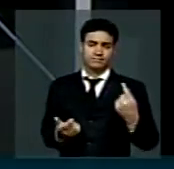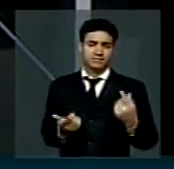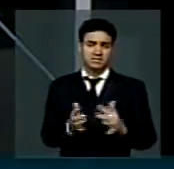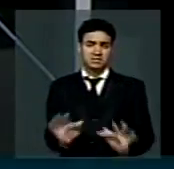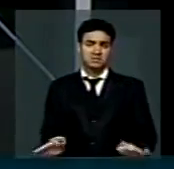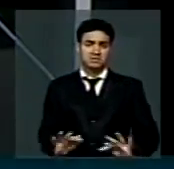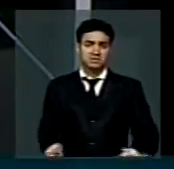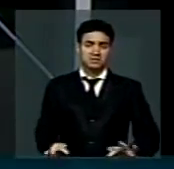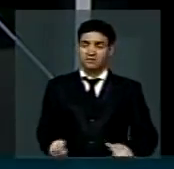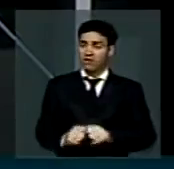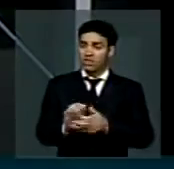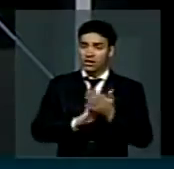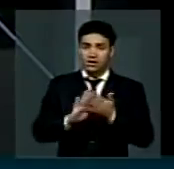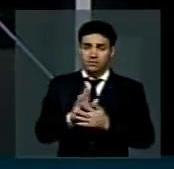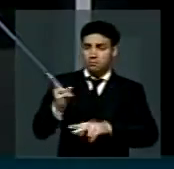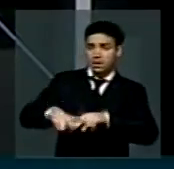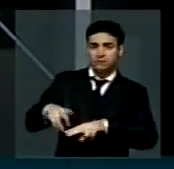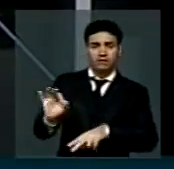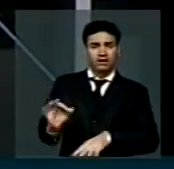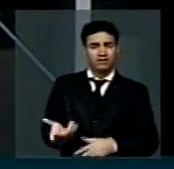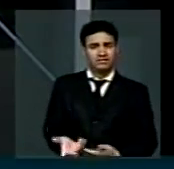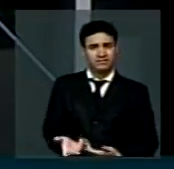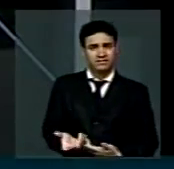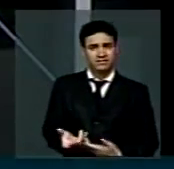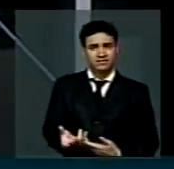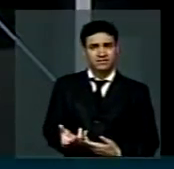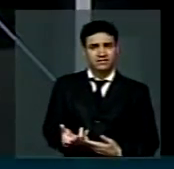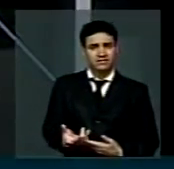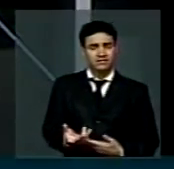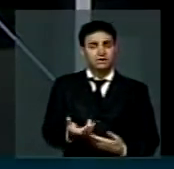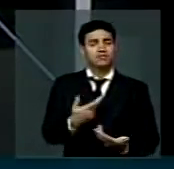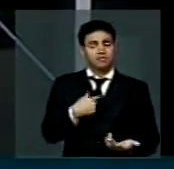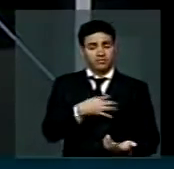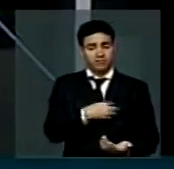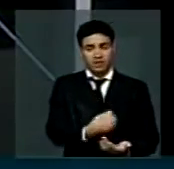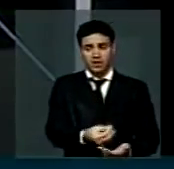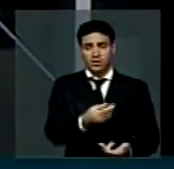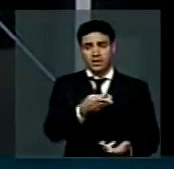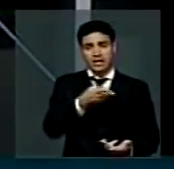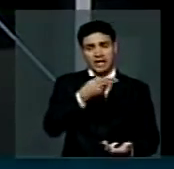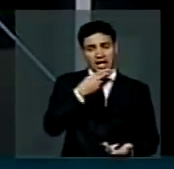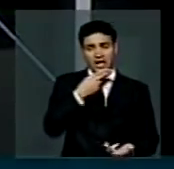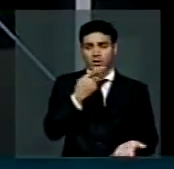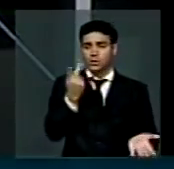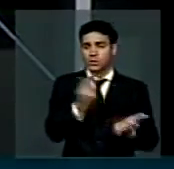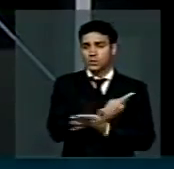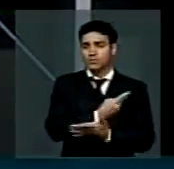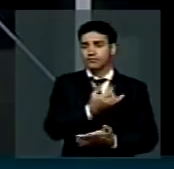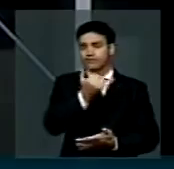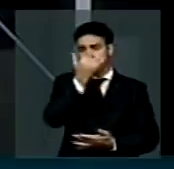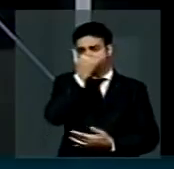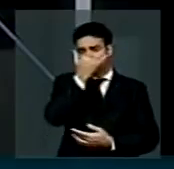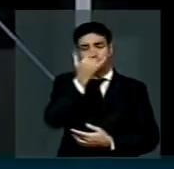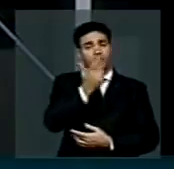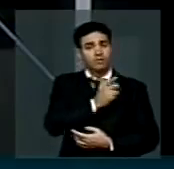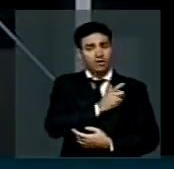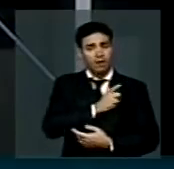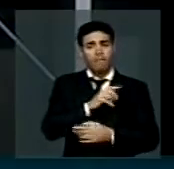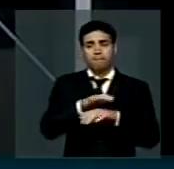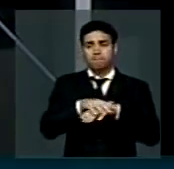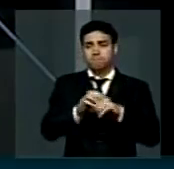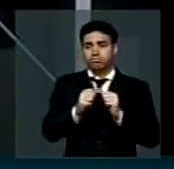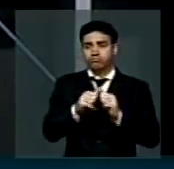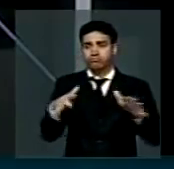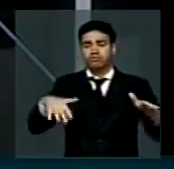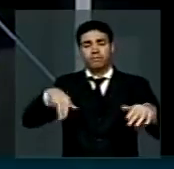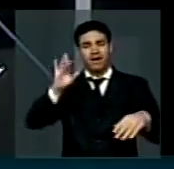podemos mais deixar nossos filhos, nossos netos, nossas famílias refém da brutal onda de violência